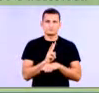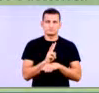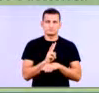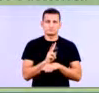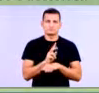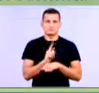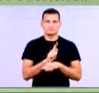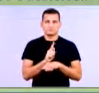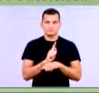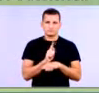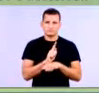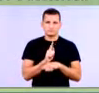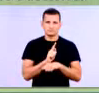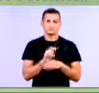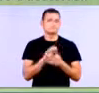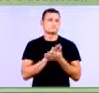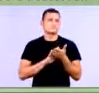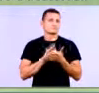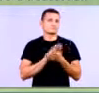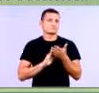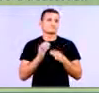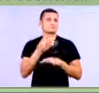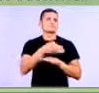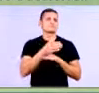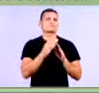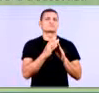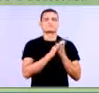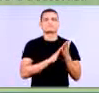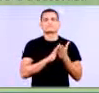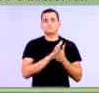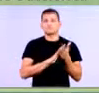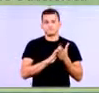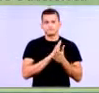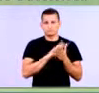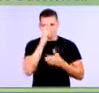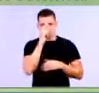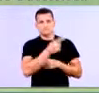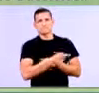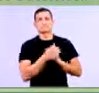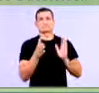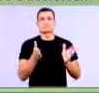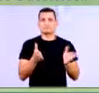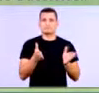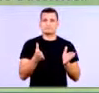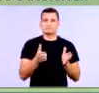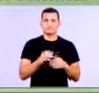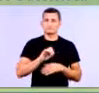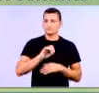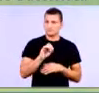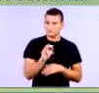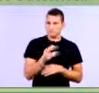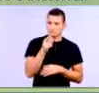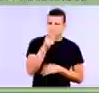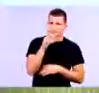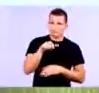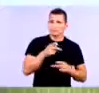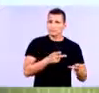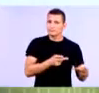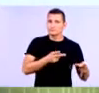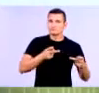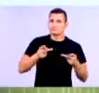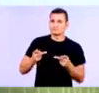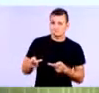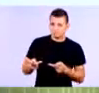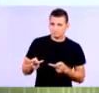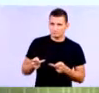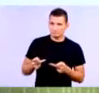Ninguém chega na casa de ninguém e dita ordens, certo? Ou você é convidado e